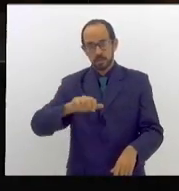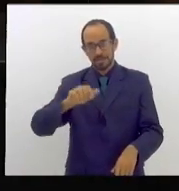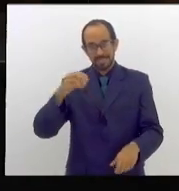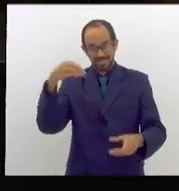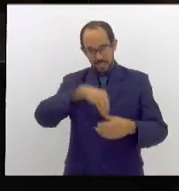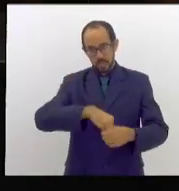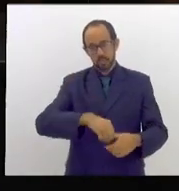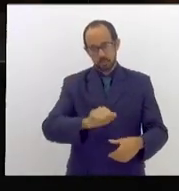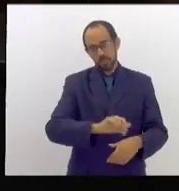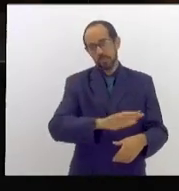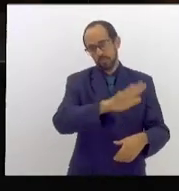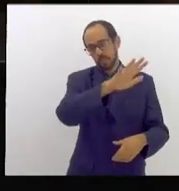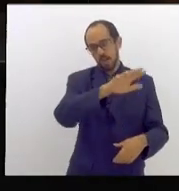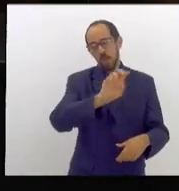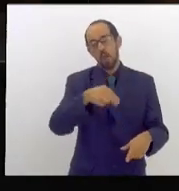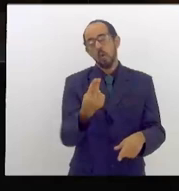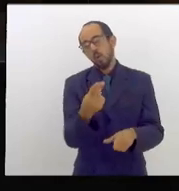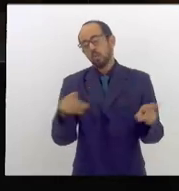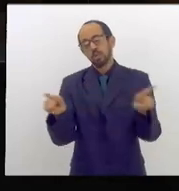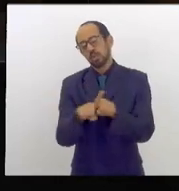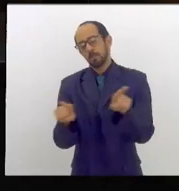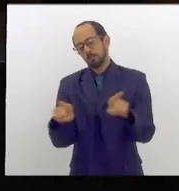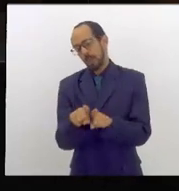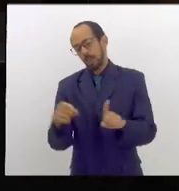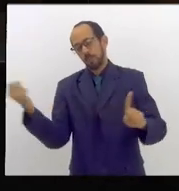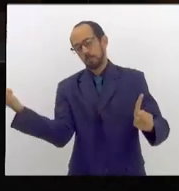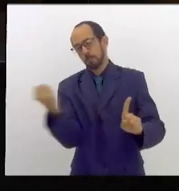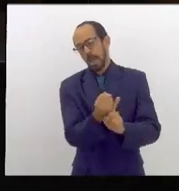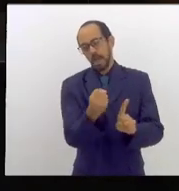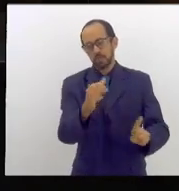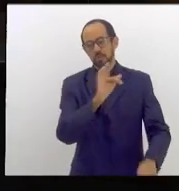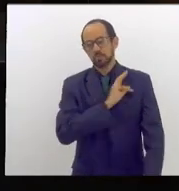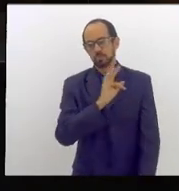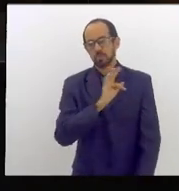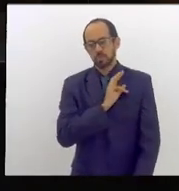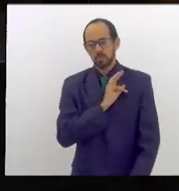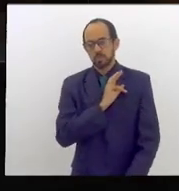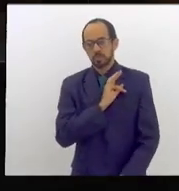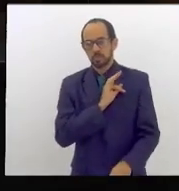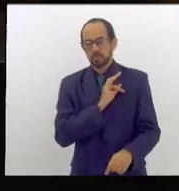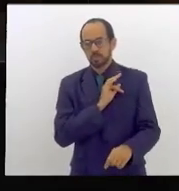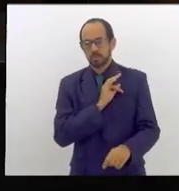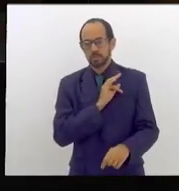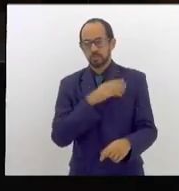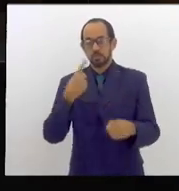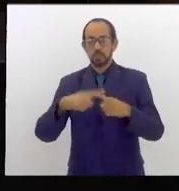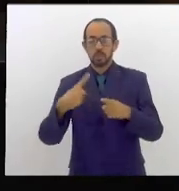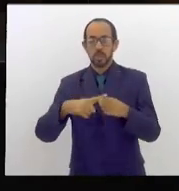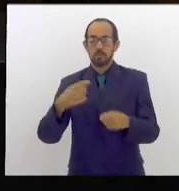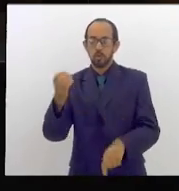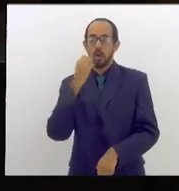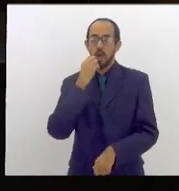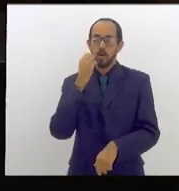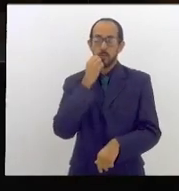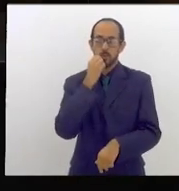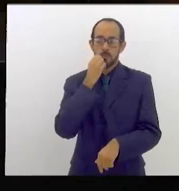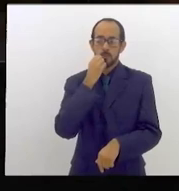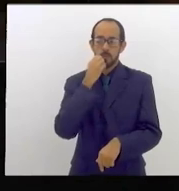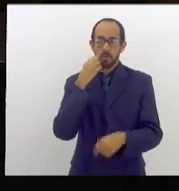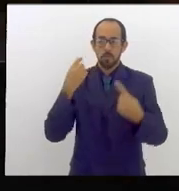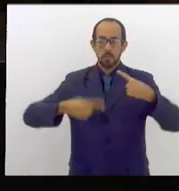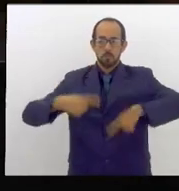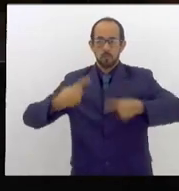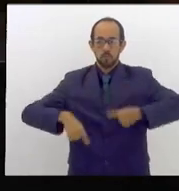seja quando também matam os agentes de Segurança Pública porque por Óbvio uma política de